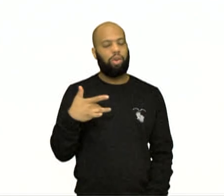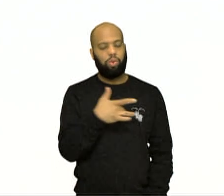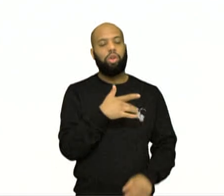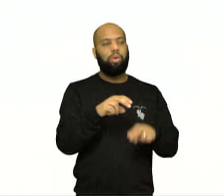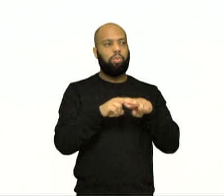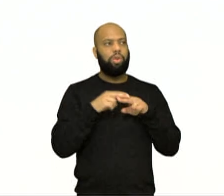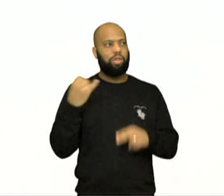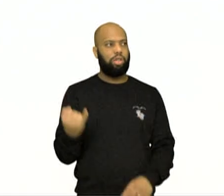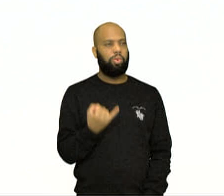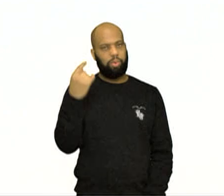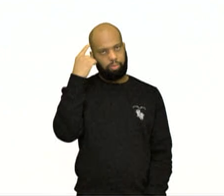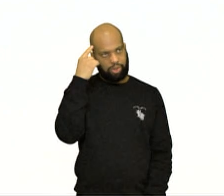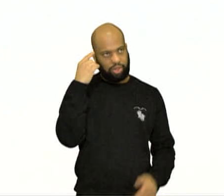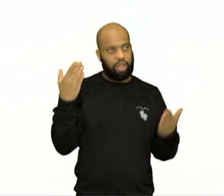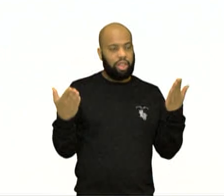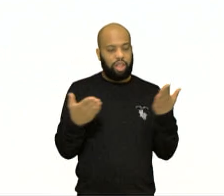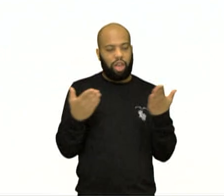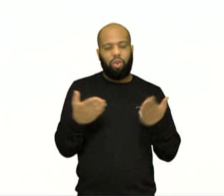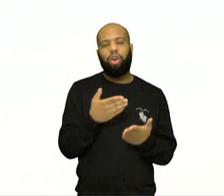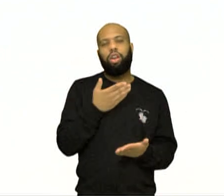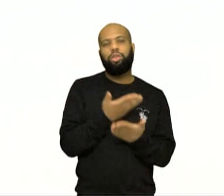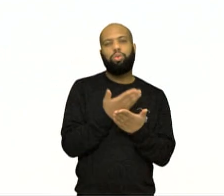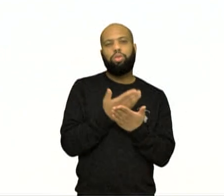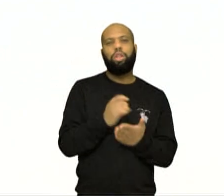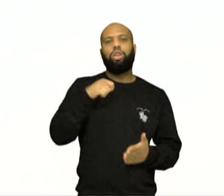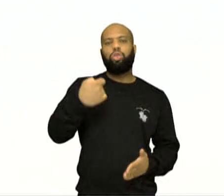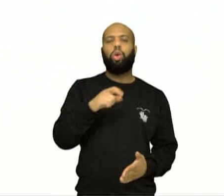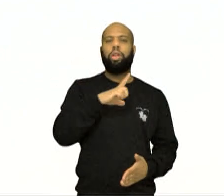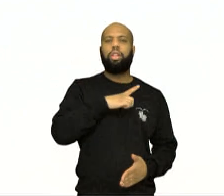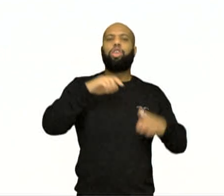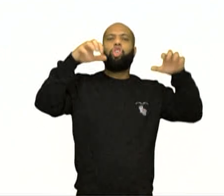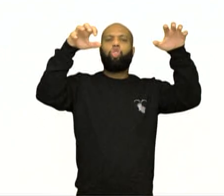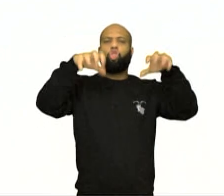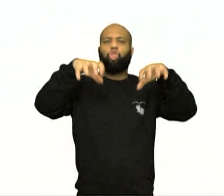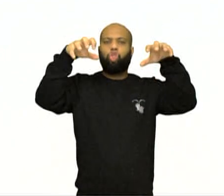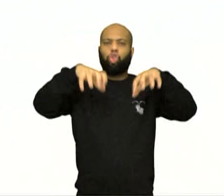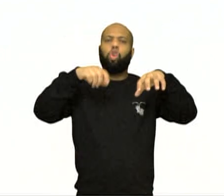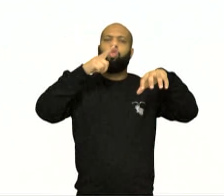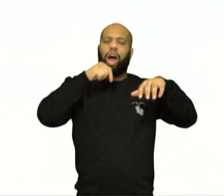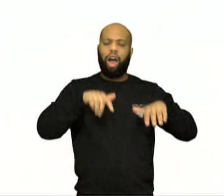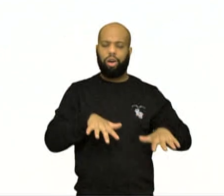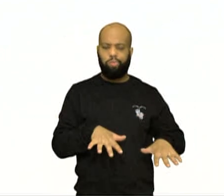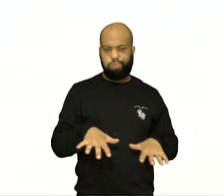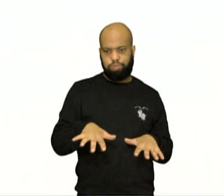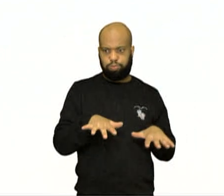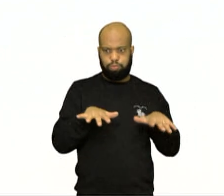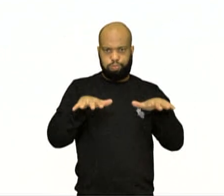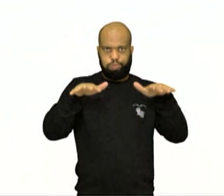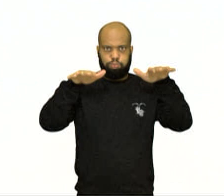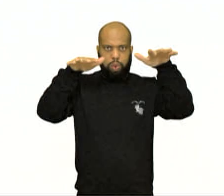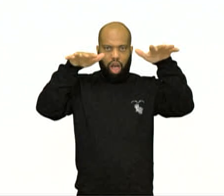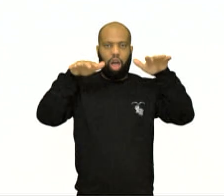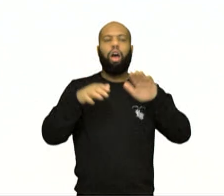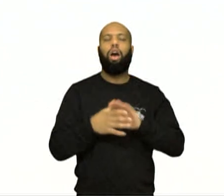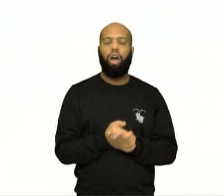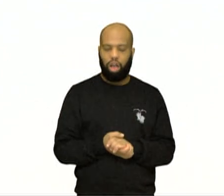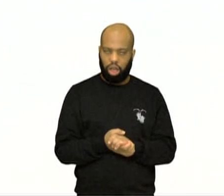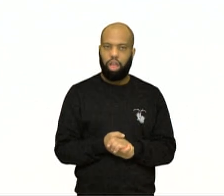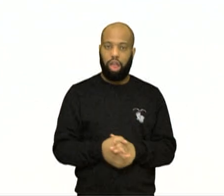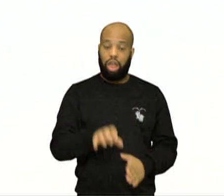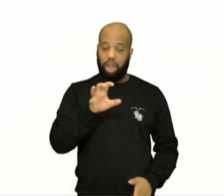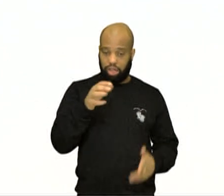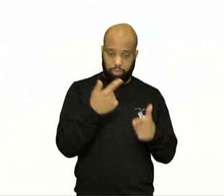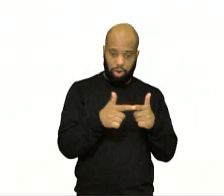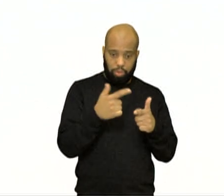pensar. Vamos falar ali sobre o problema também das enchentes, vamos pensar um pouco sobre esse problema, que é, na